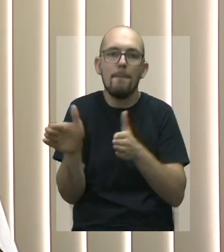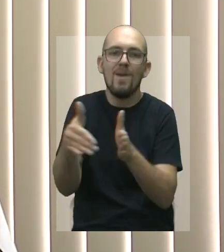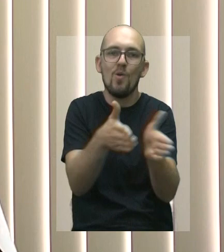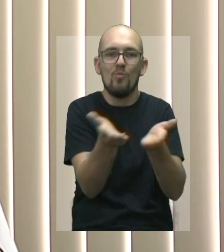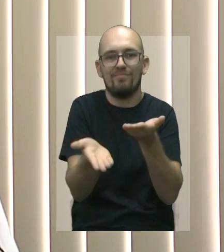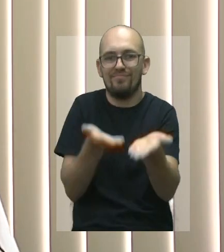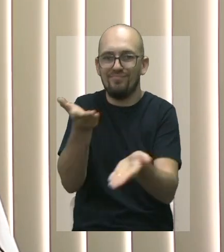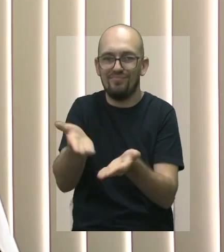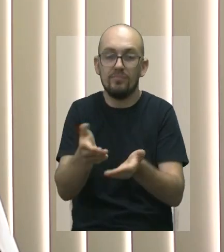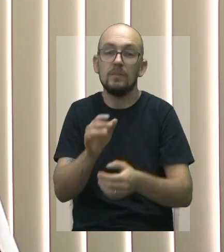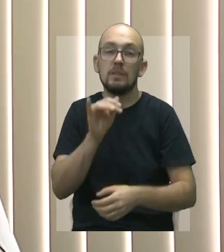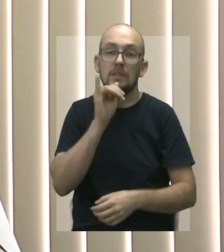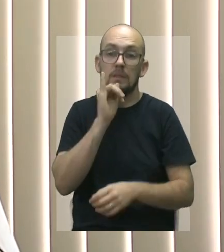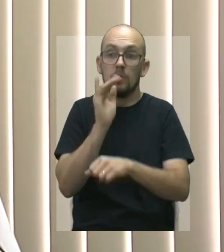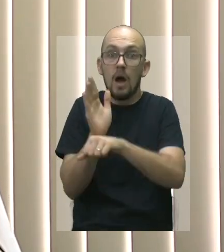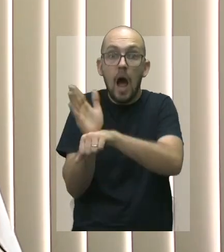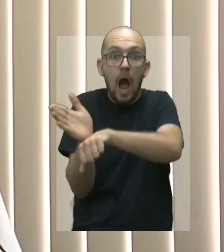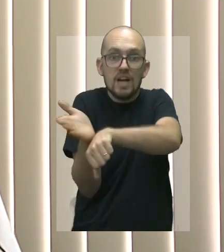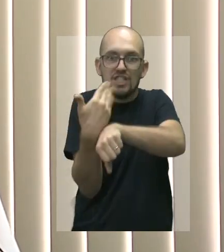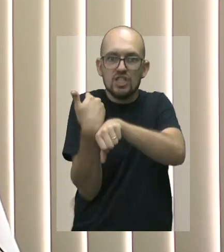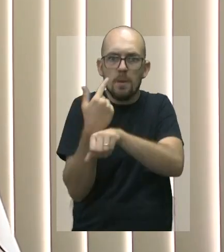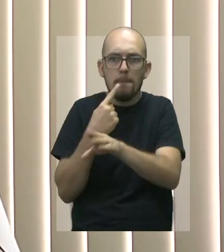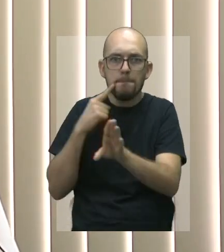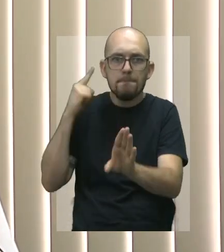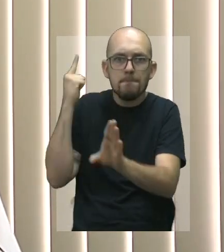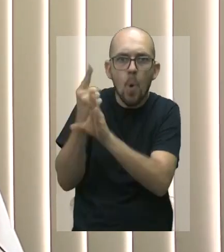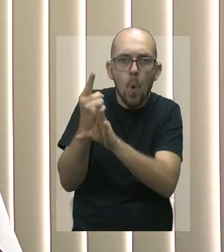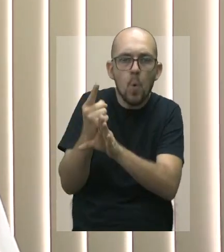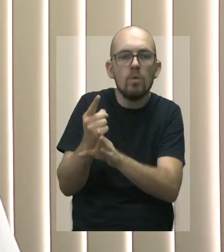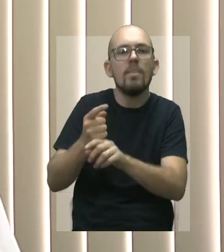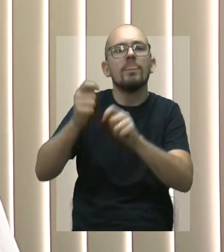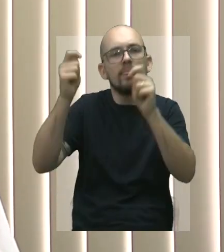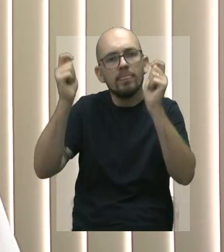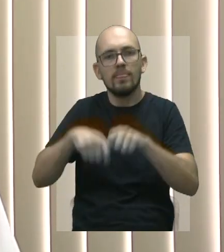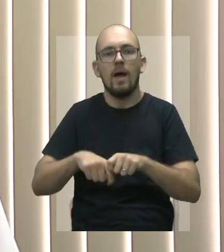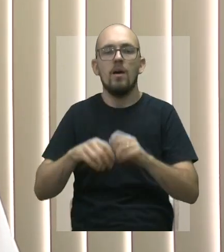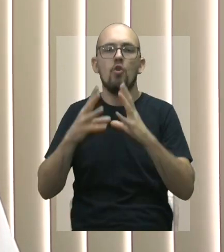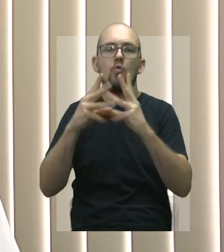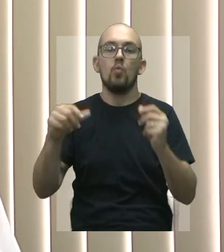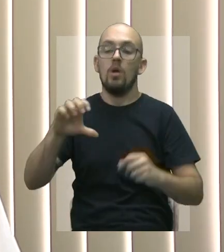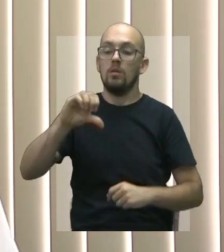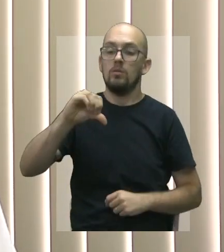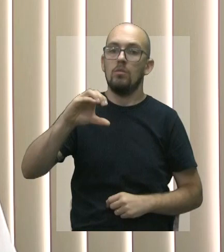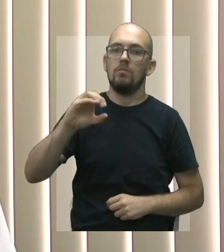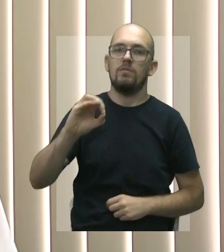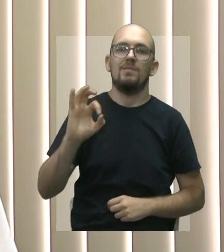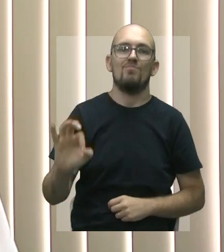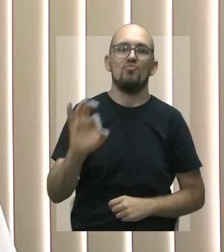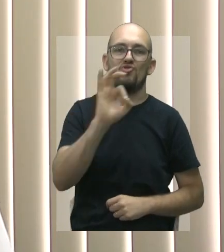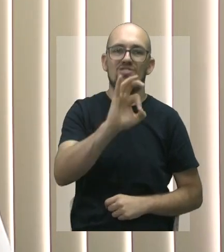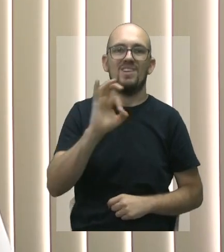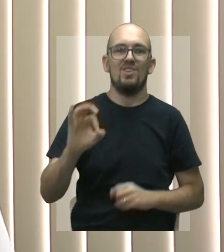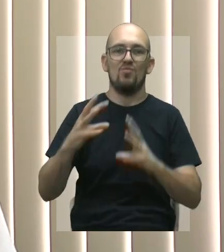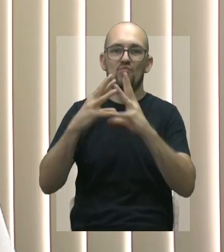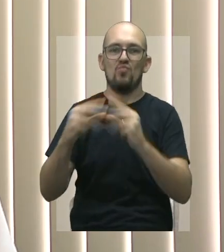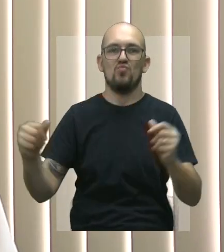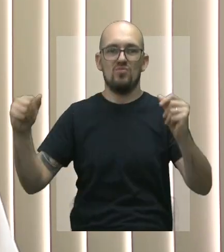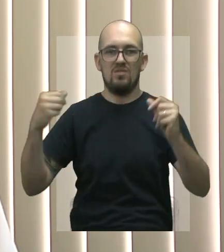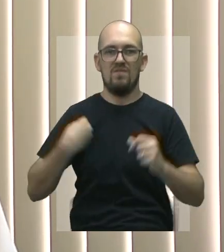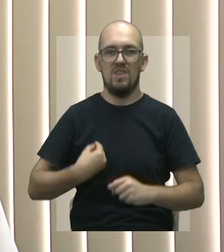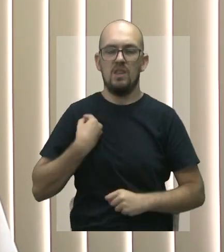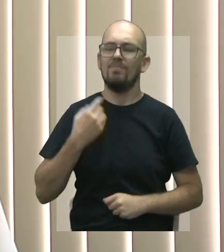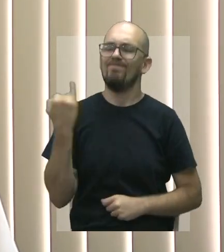casos no estádio inicial, a gente pode ter curvas de sobrevida acima de 90%. Então é muito importante a realização